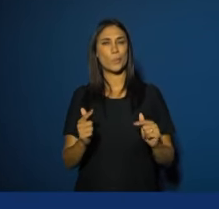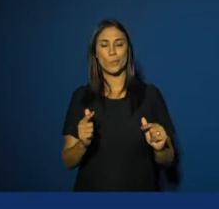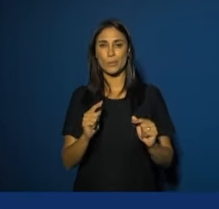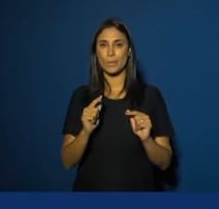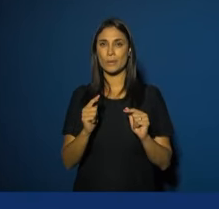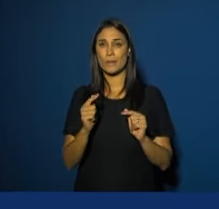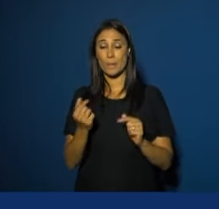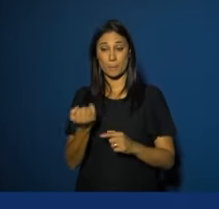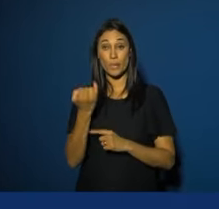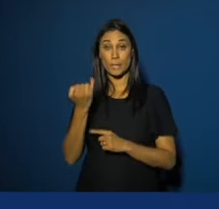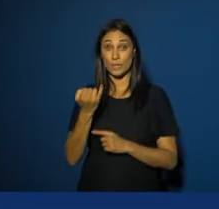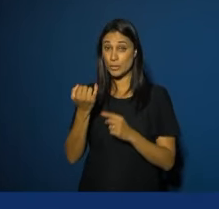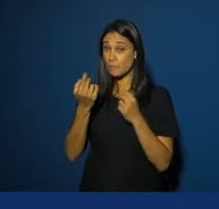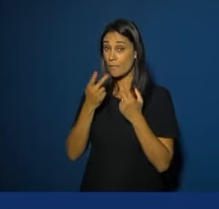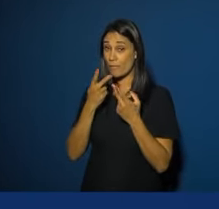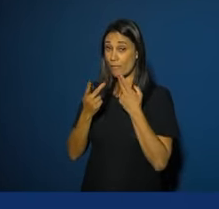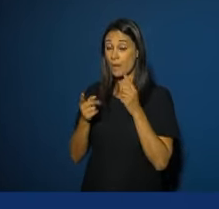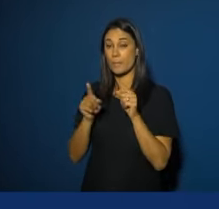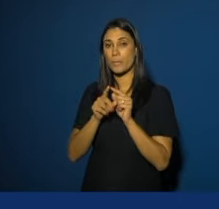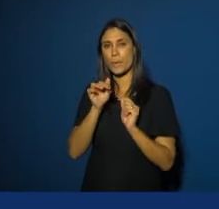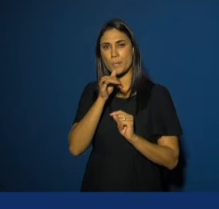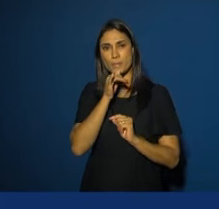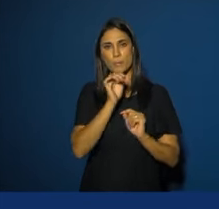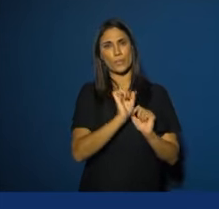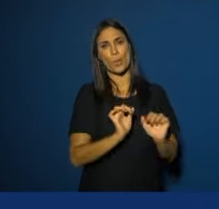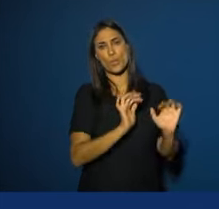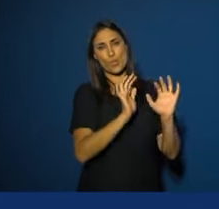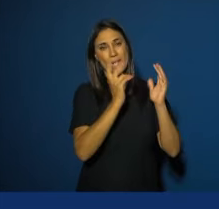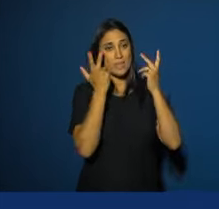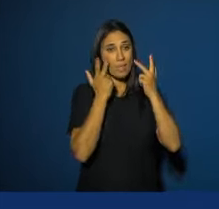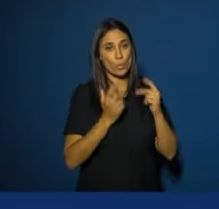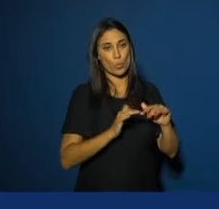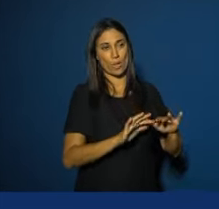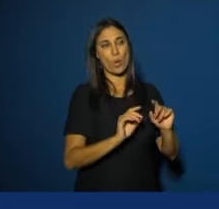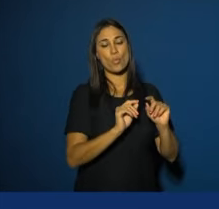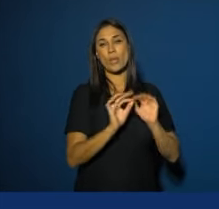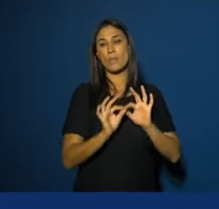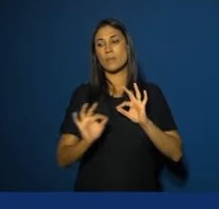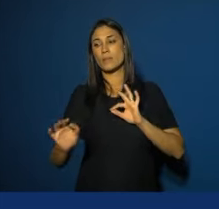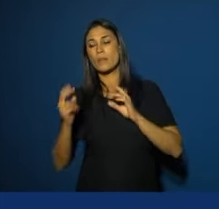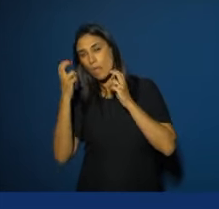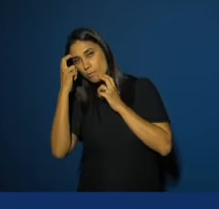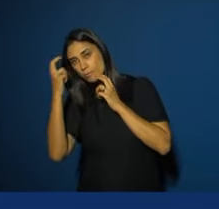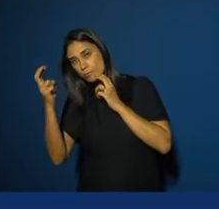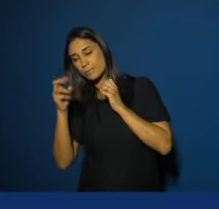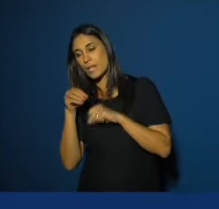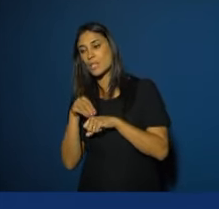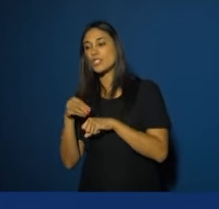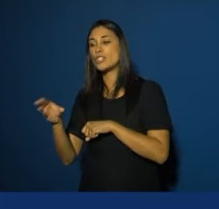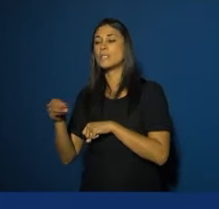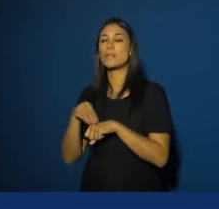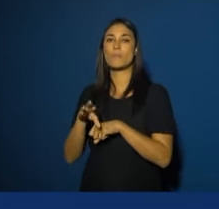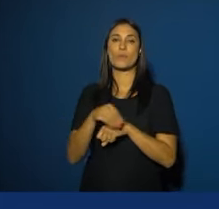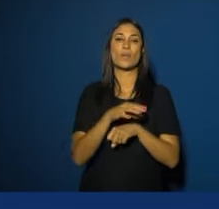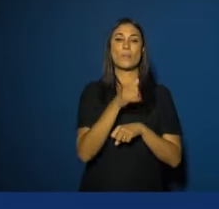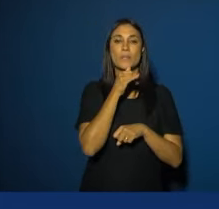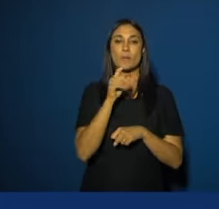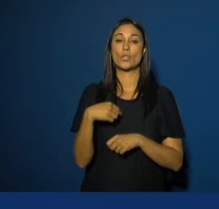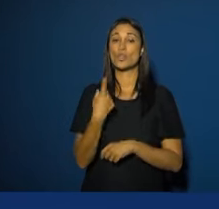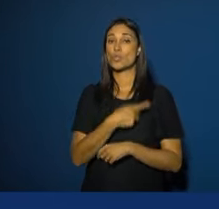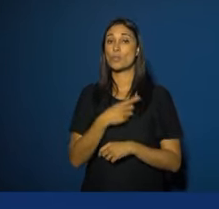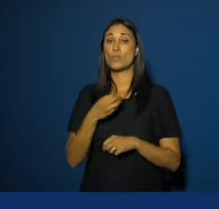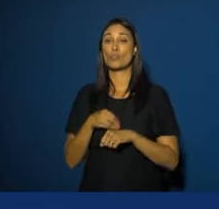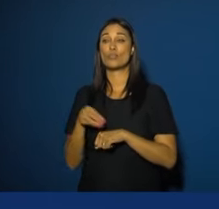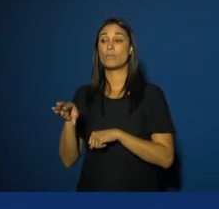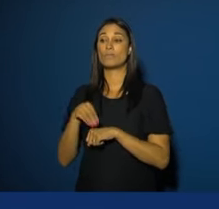queria destacar, que nós olhamos a questão do gás natural como uma extensão da nossa expertise na área de distribuição. Nós somos um player